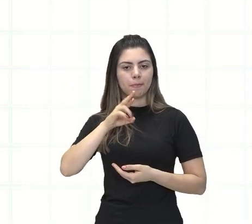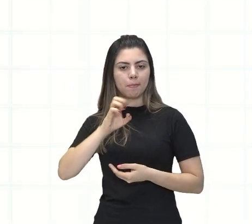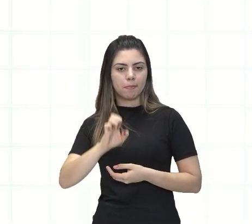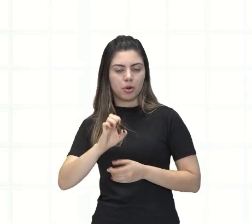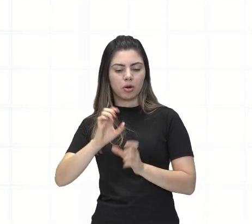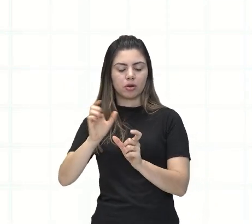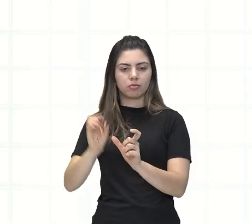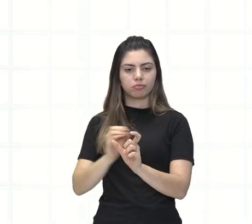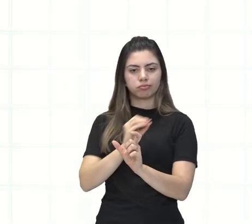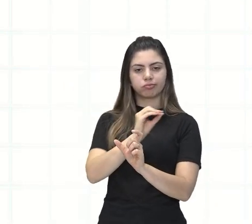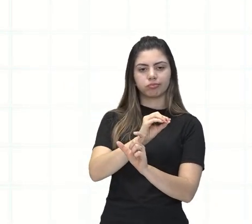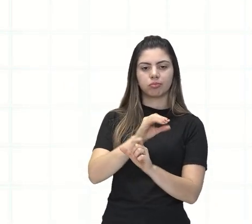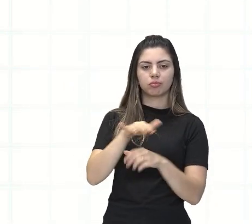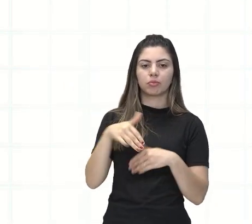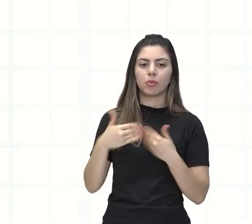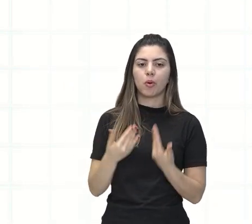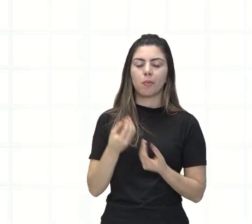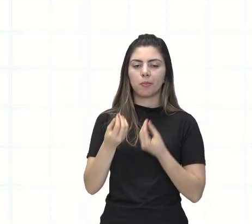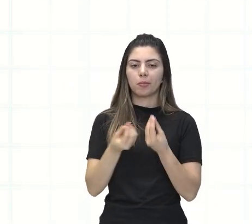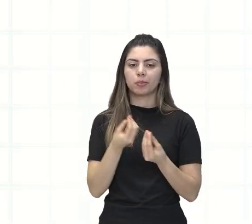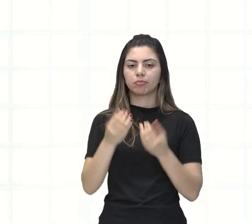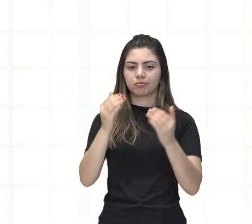Mais confortável, more